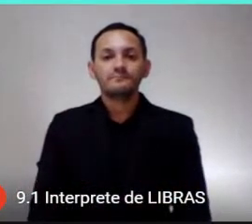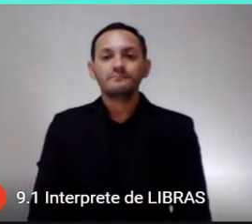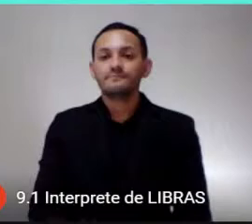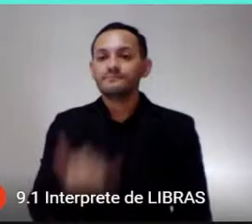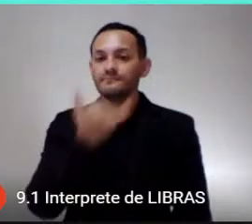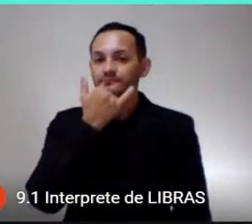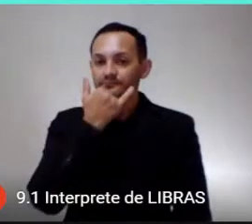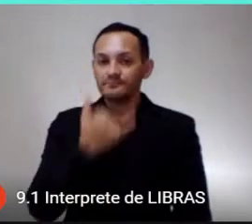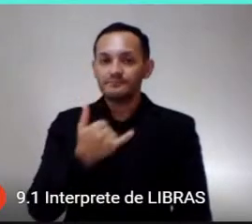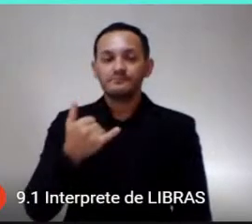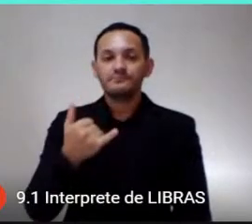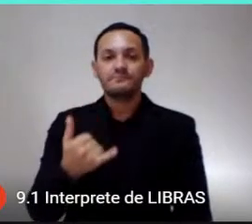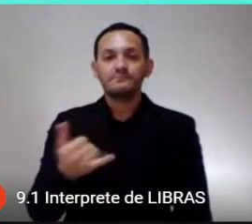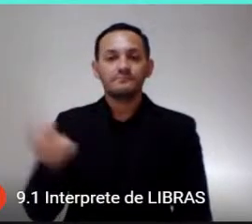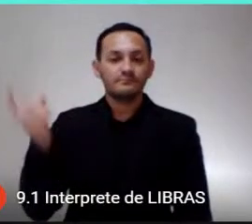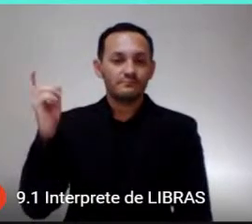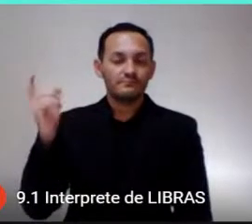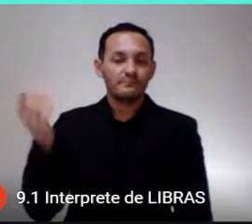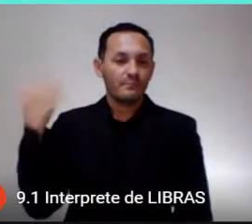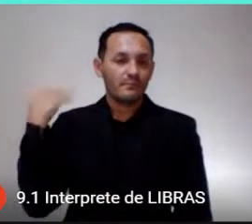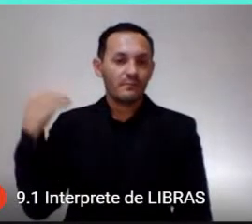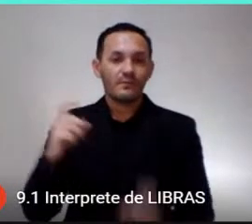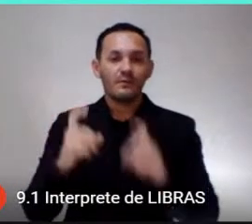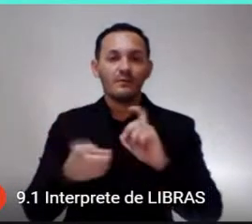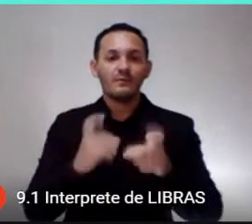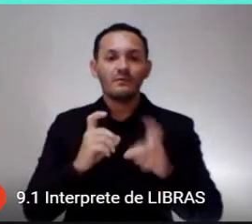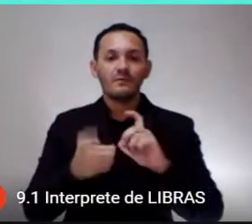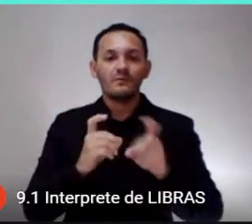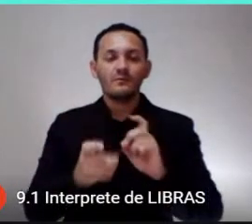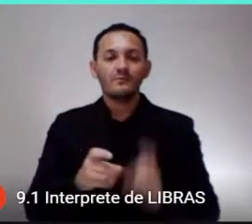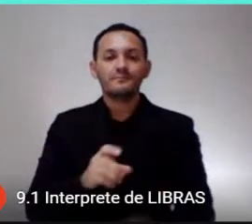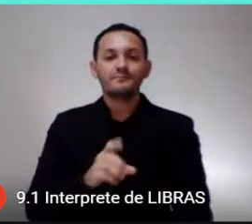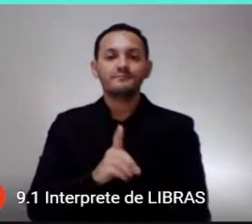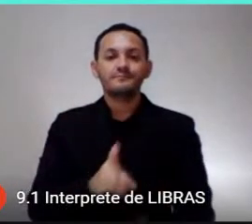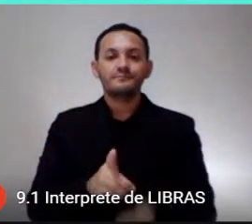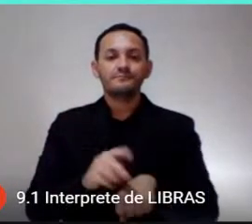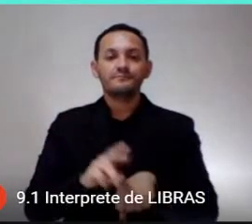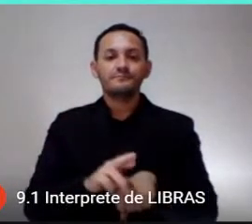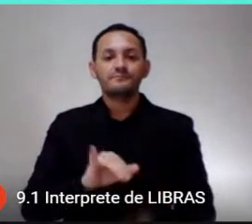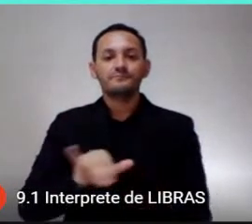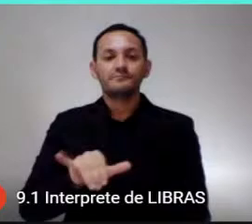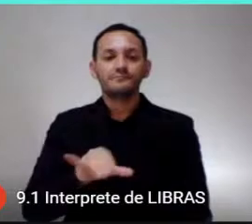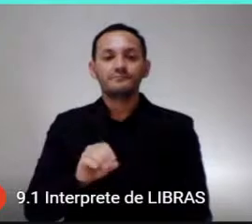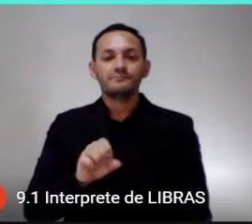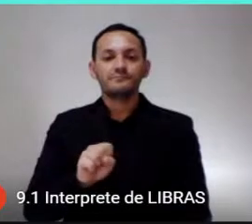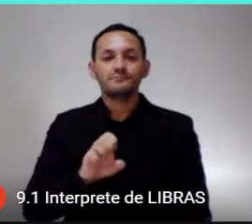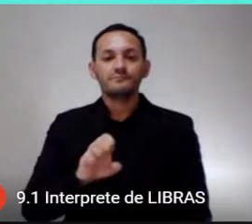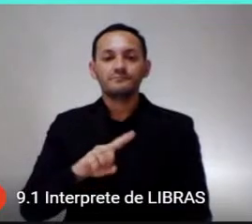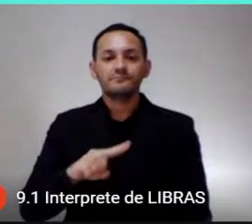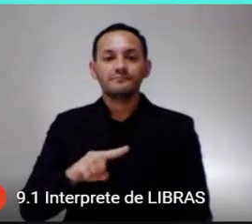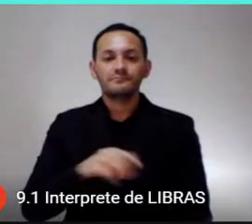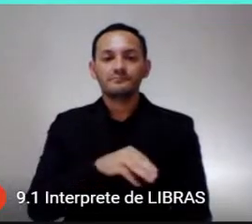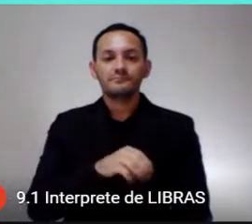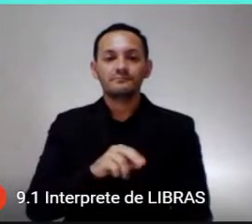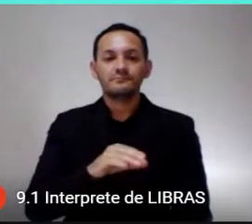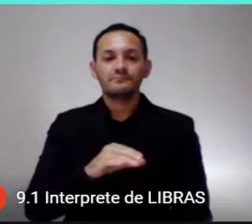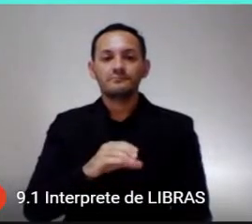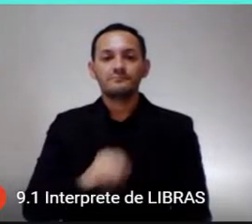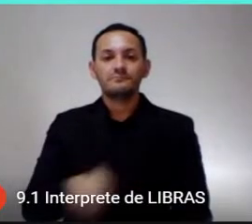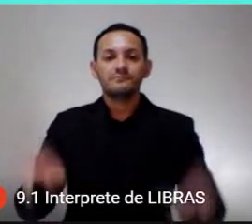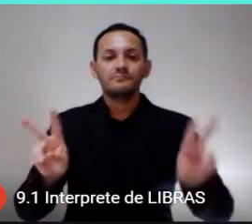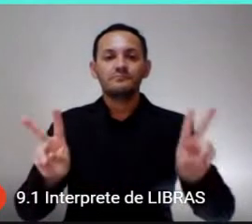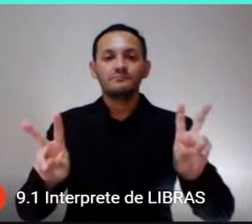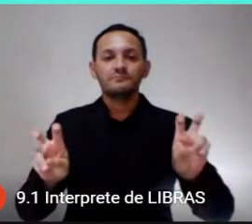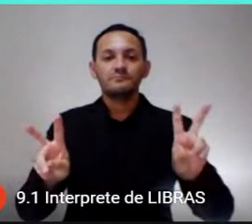trouxe aqui na sessão passada, retrasada, nesse período de pandemia, foi estabelecido o título NET.